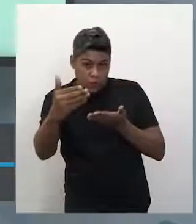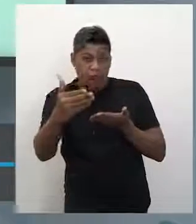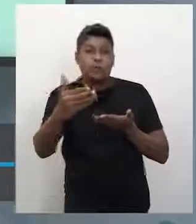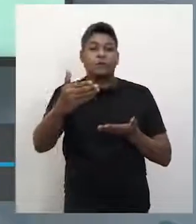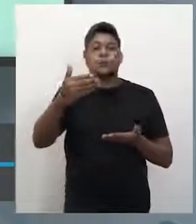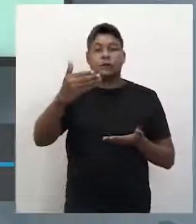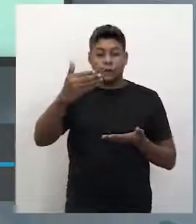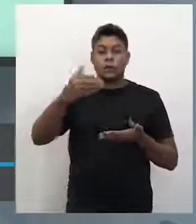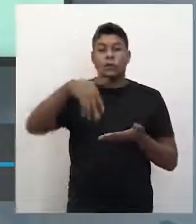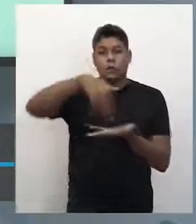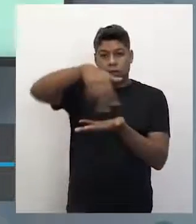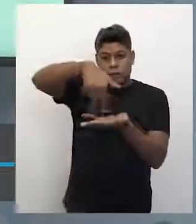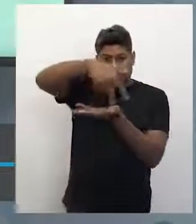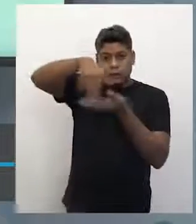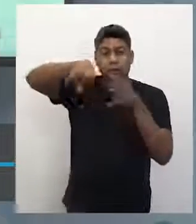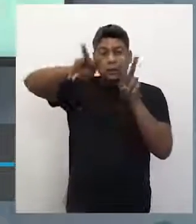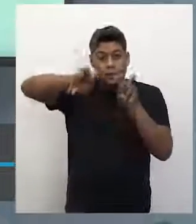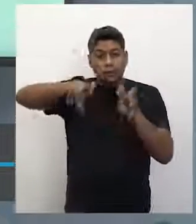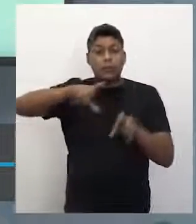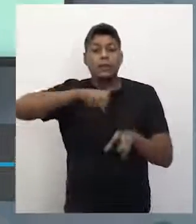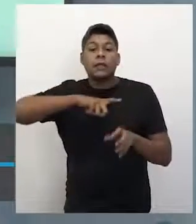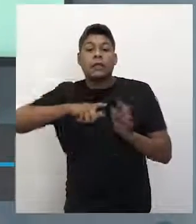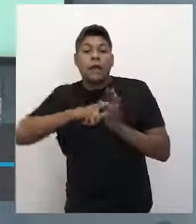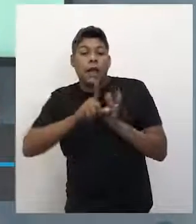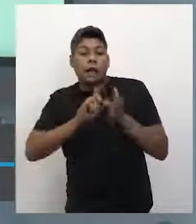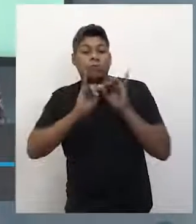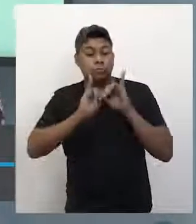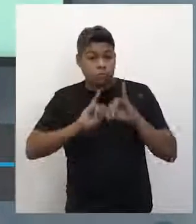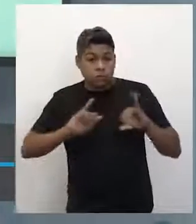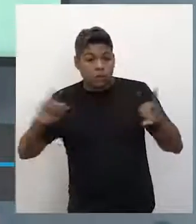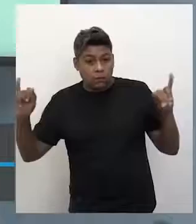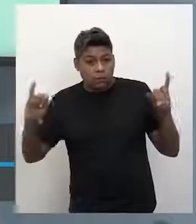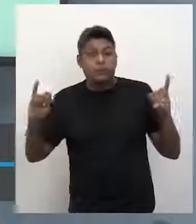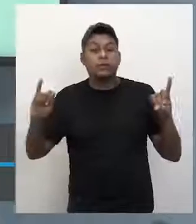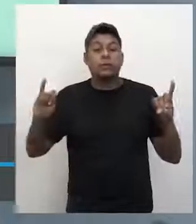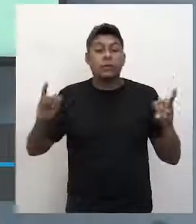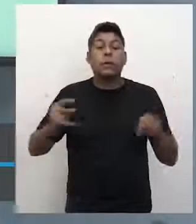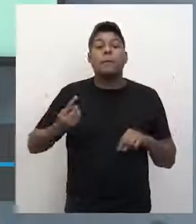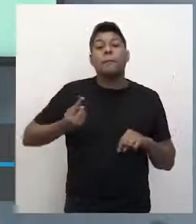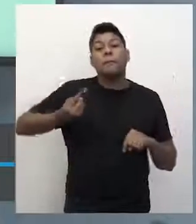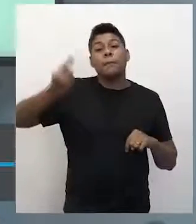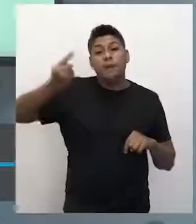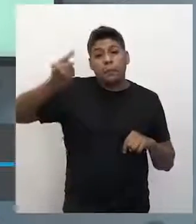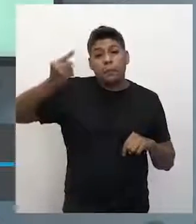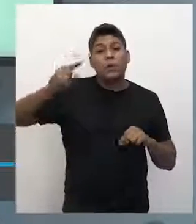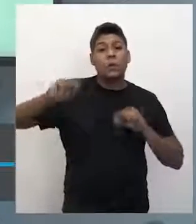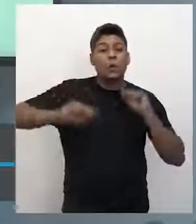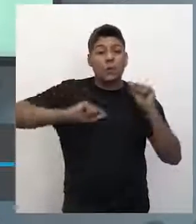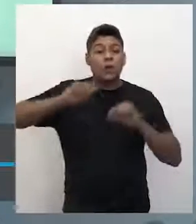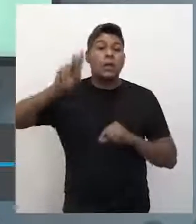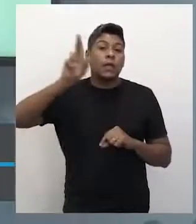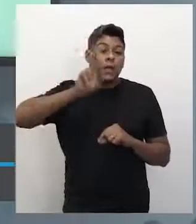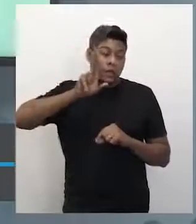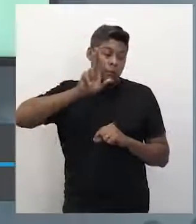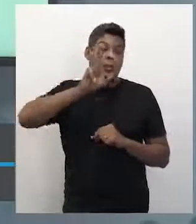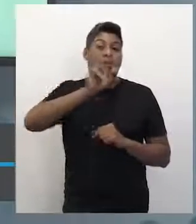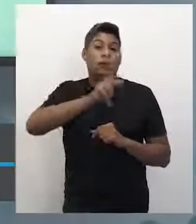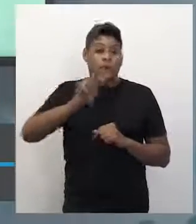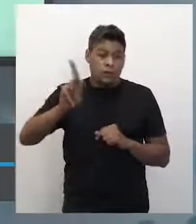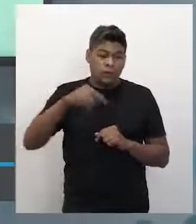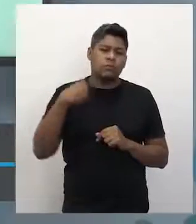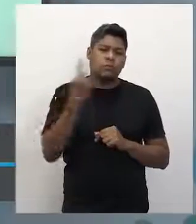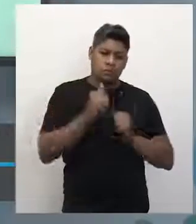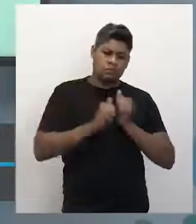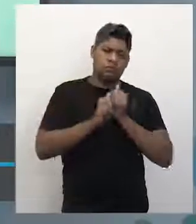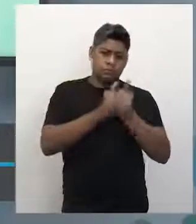trimestre, habilidade de dança, mas antes eu tenho alguns recadinhos para passar. Primeiro, eu gostaria de lembrar aos professores que nós